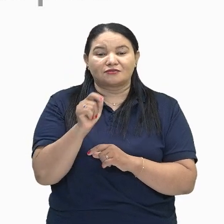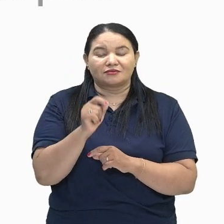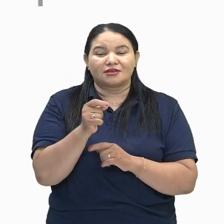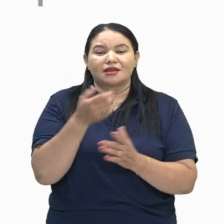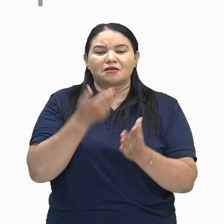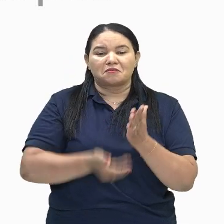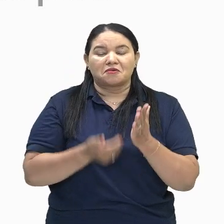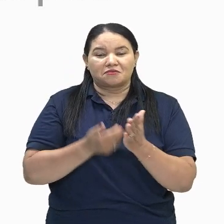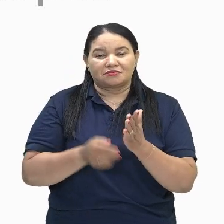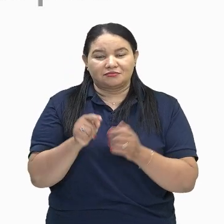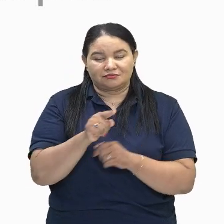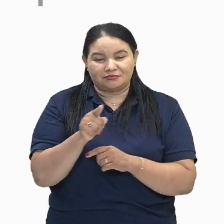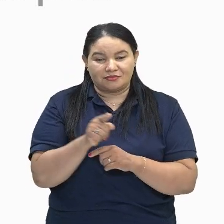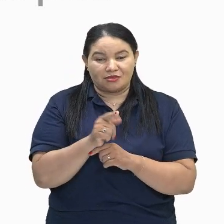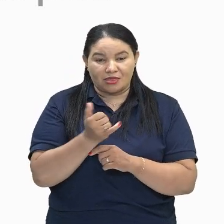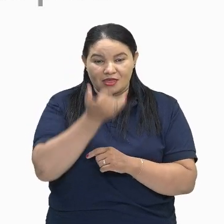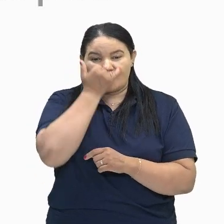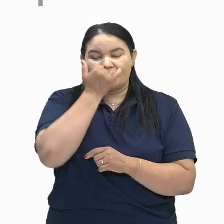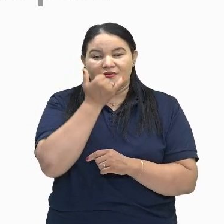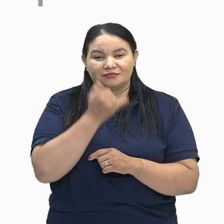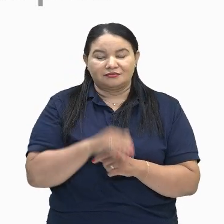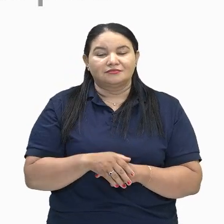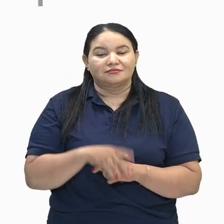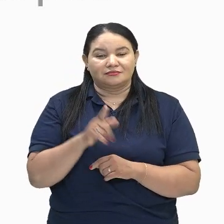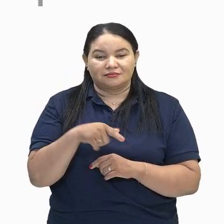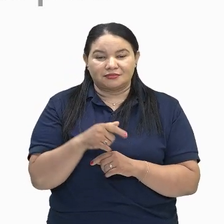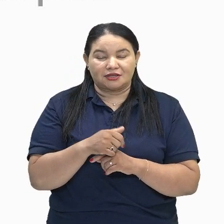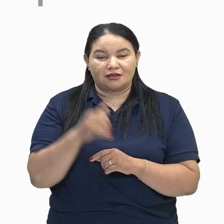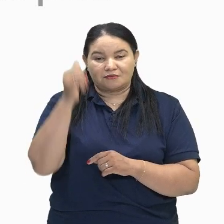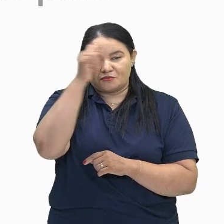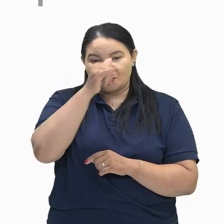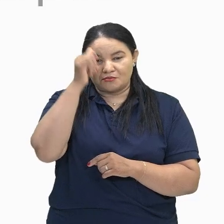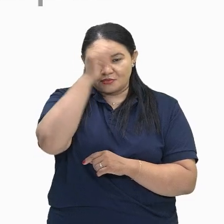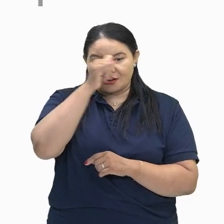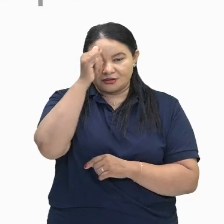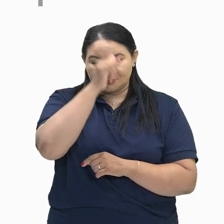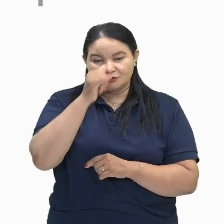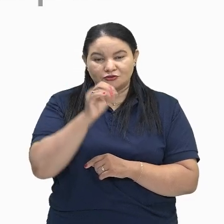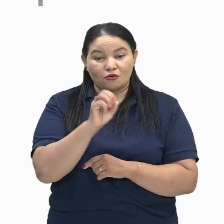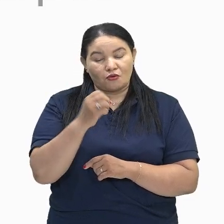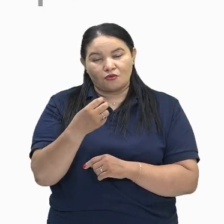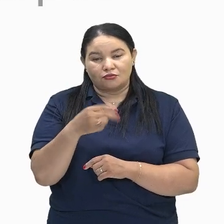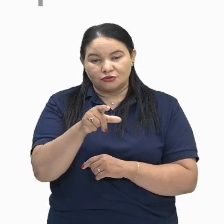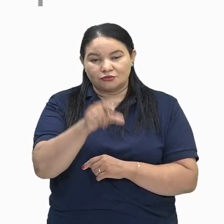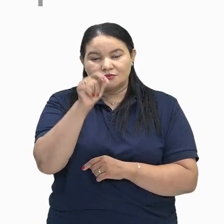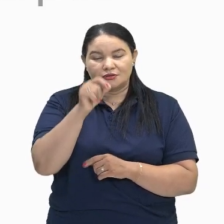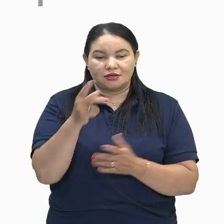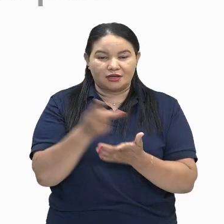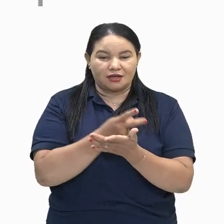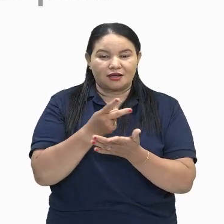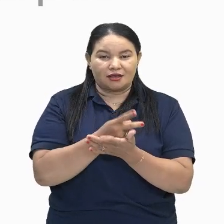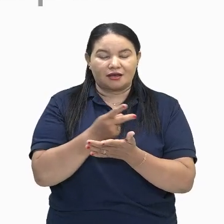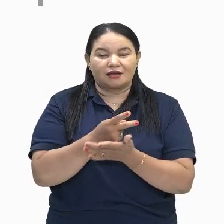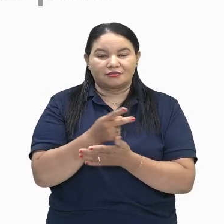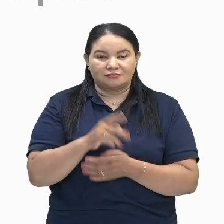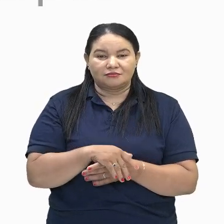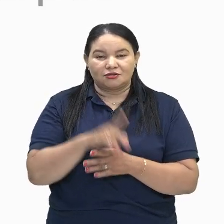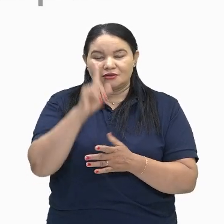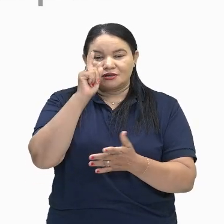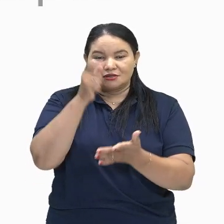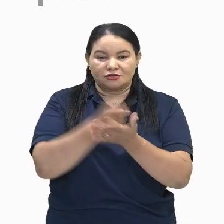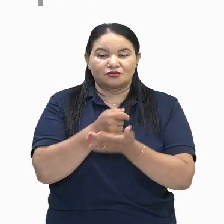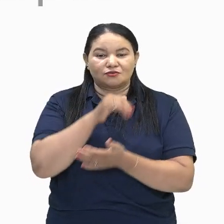algo que não vale a pena, fazer bobagens, ou seja, fazer mais escolhas, né? Escolher mal, tomar